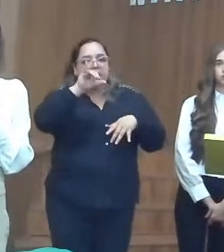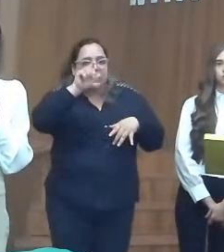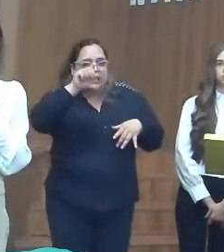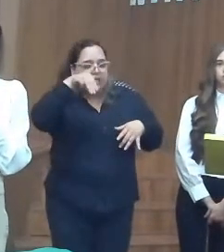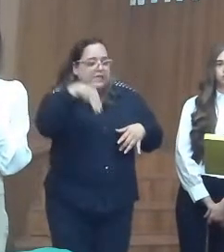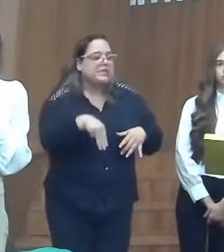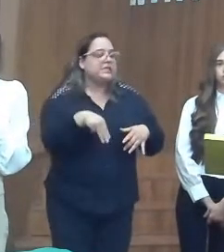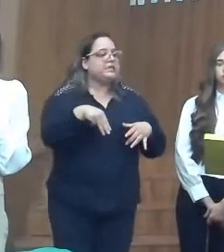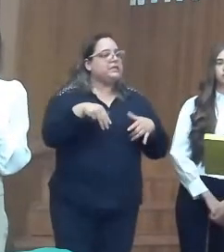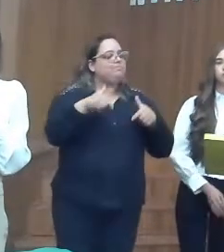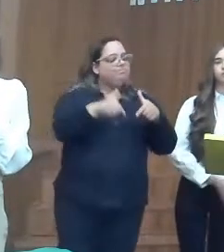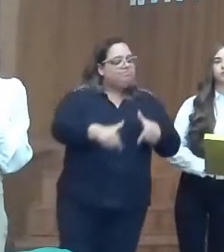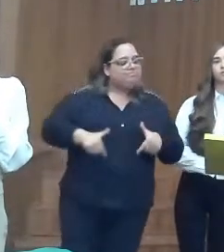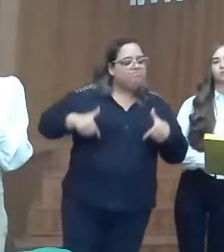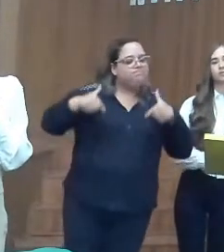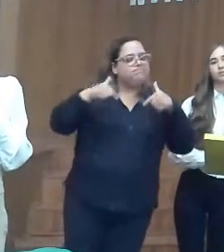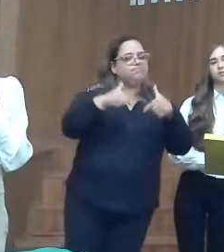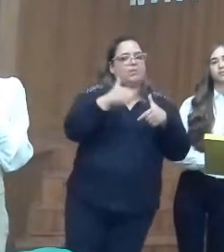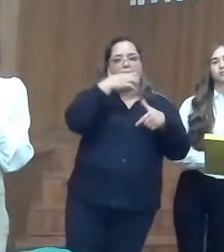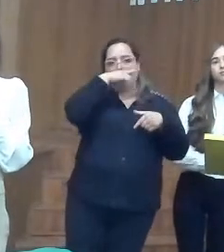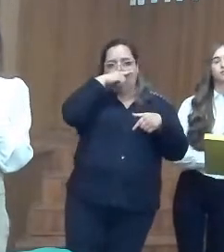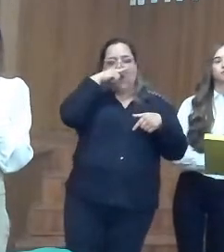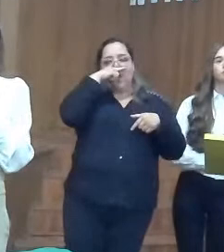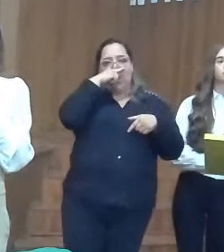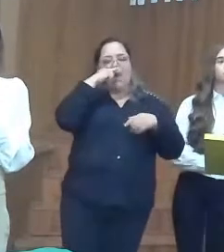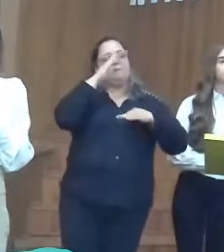seu profissionalismo,